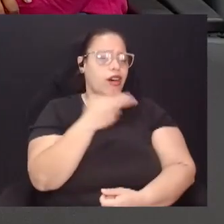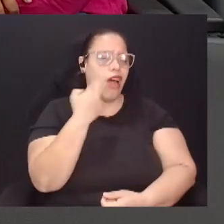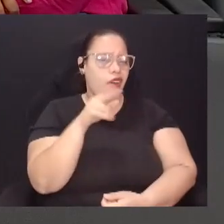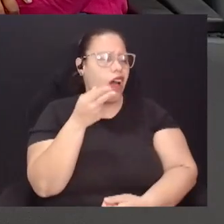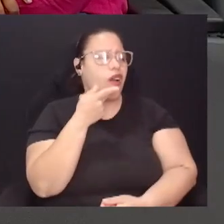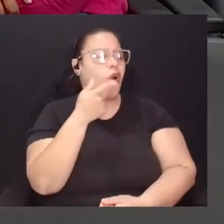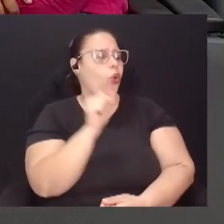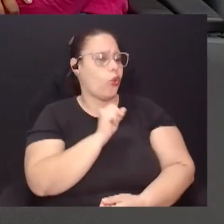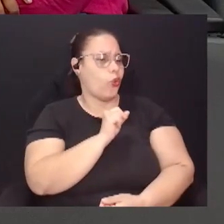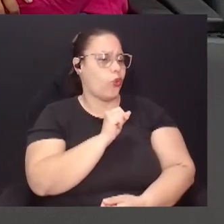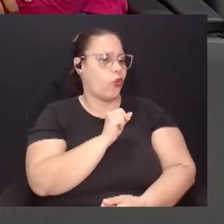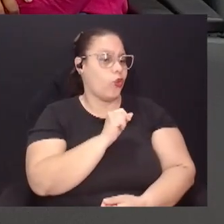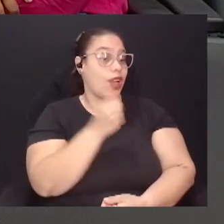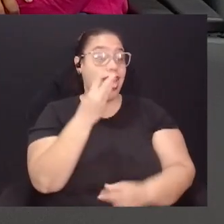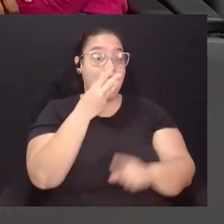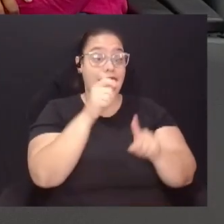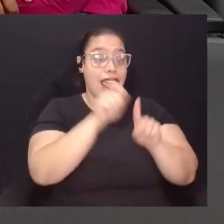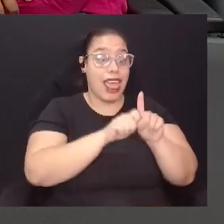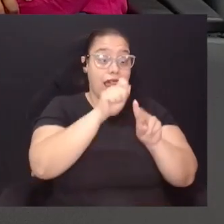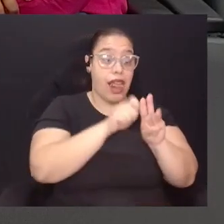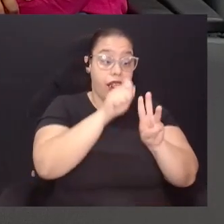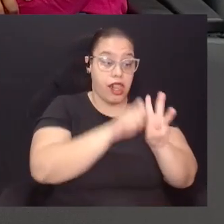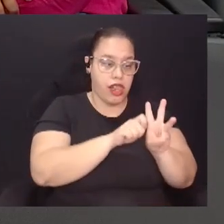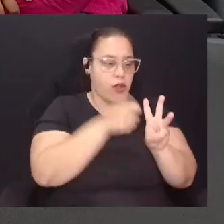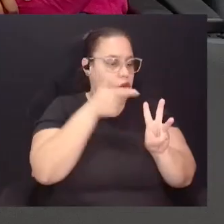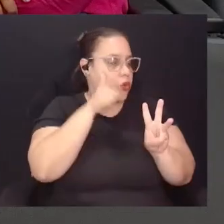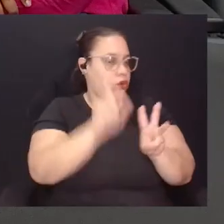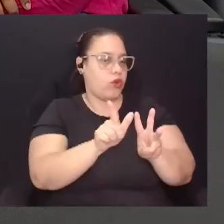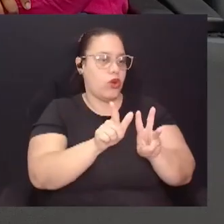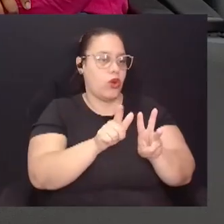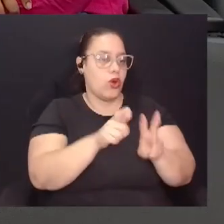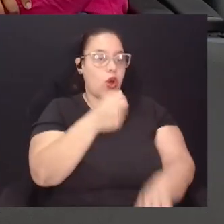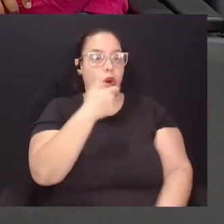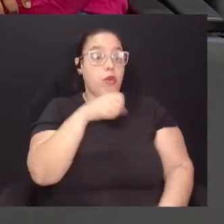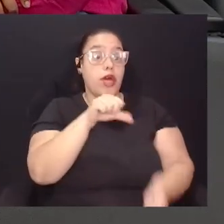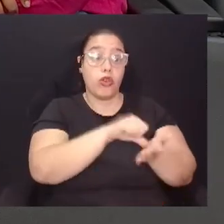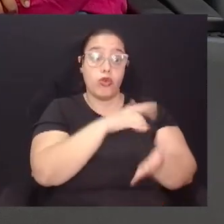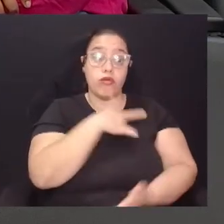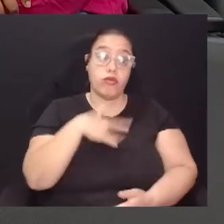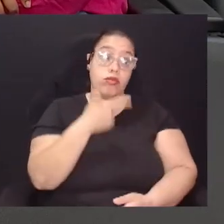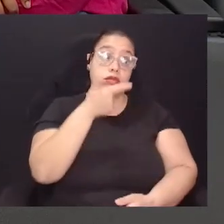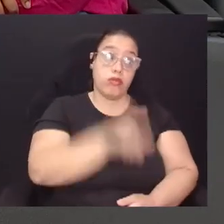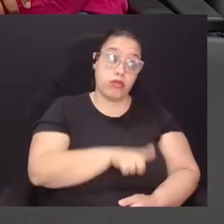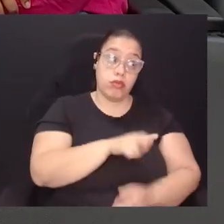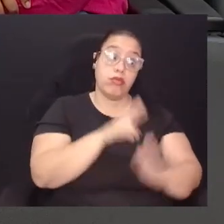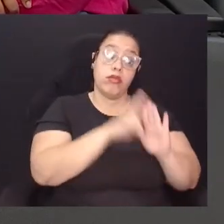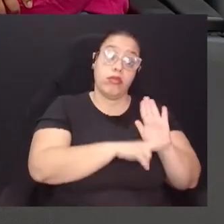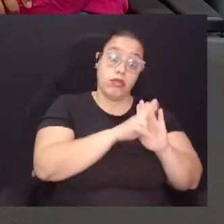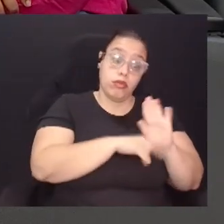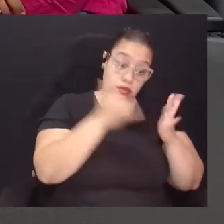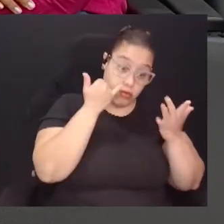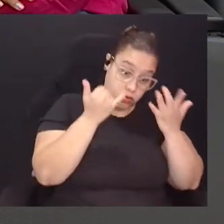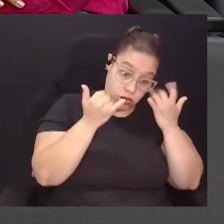que relatou, né, que faz 3 meses que não consegue pegar o medicamento no posto, né? E aí, de novo, né, a gente fez um requerimento